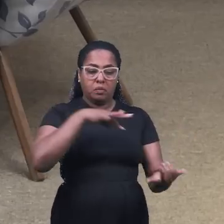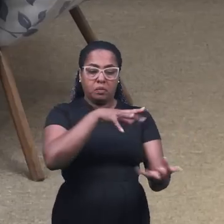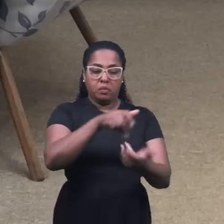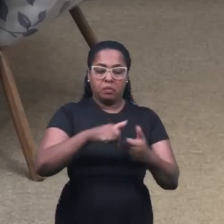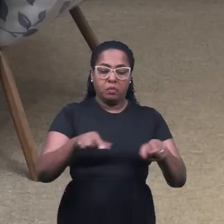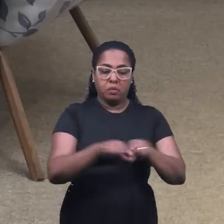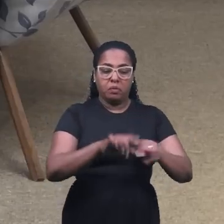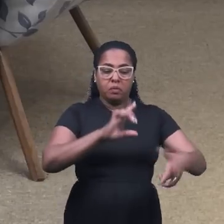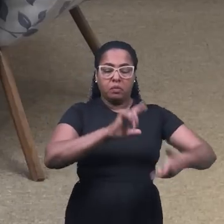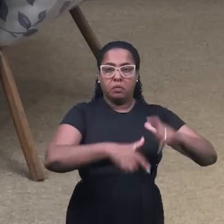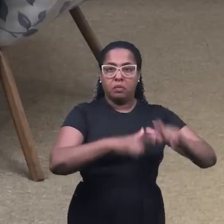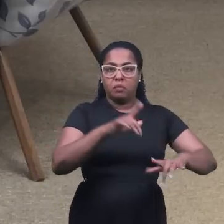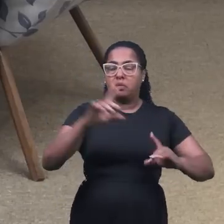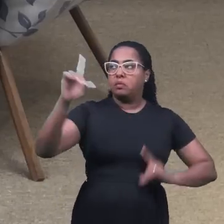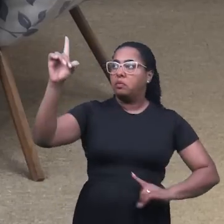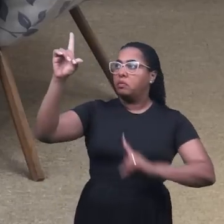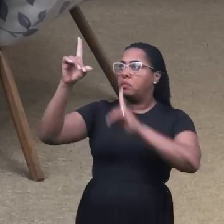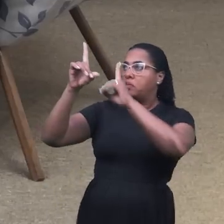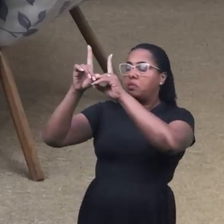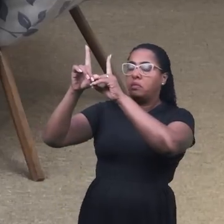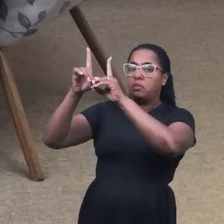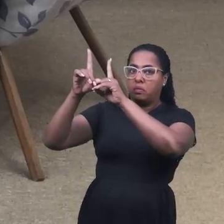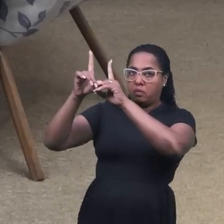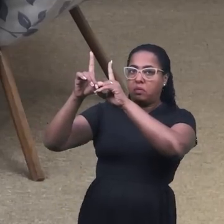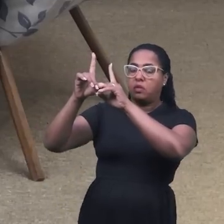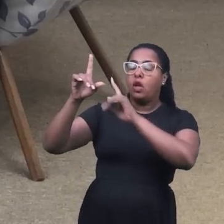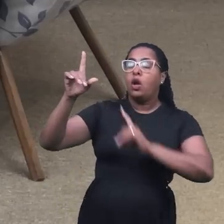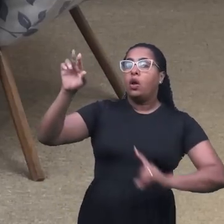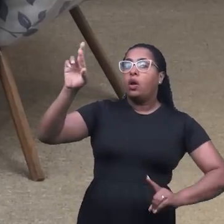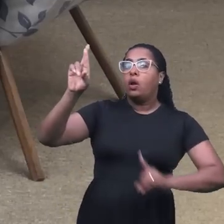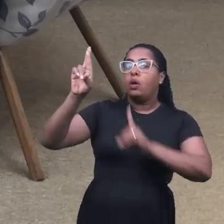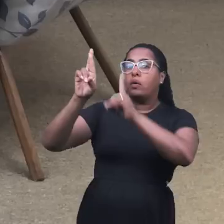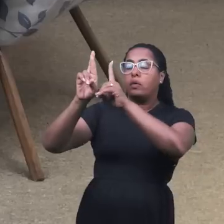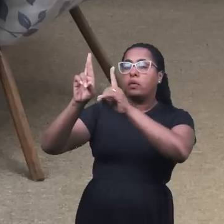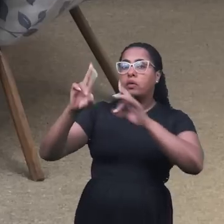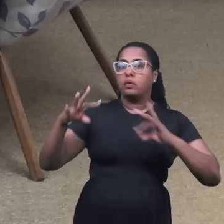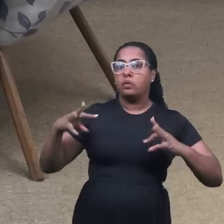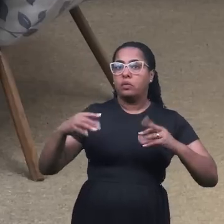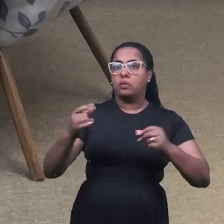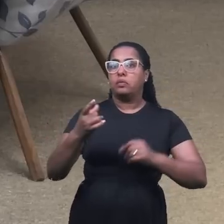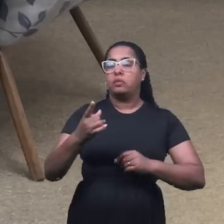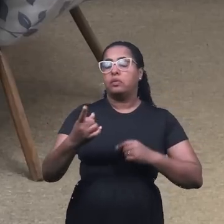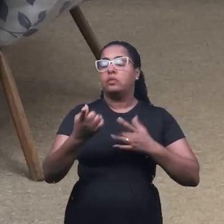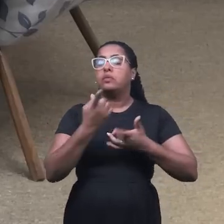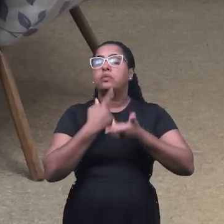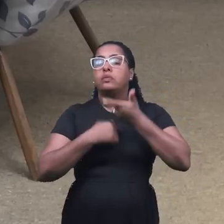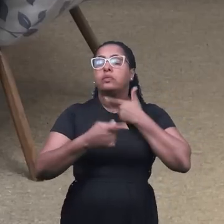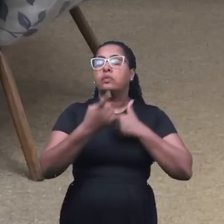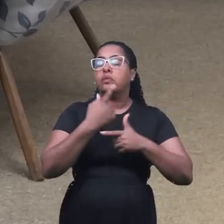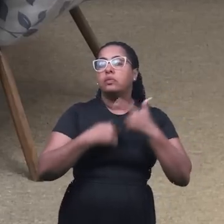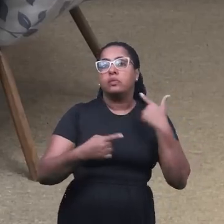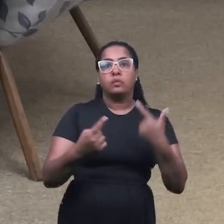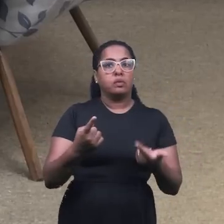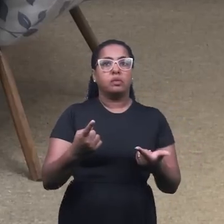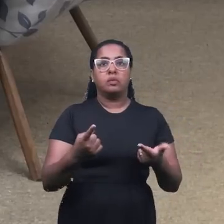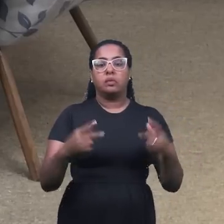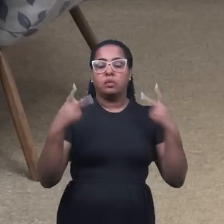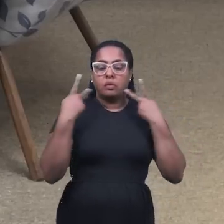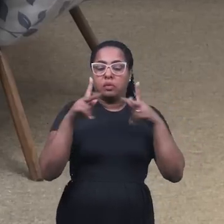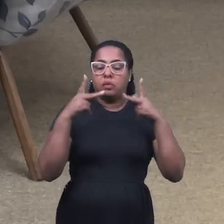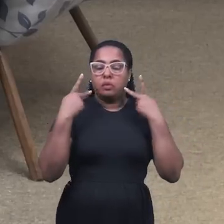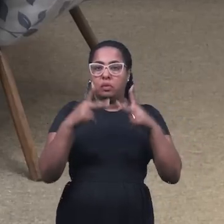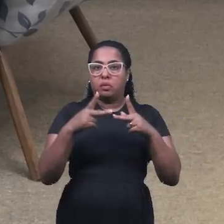Israel para o encontro com o Senhor. E esse encontro é tudo o que queremos. É o nosso anseio, o nosso desejo, é o que